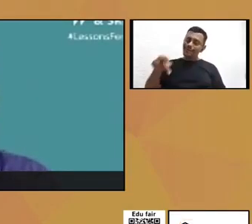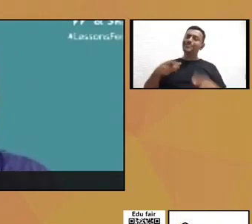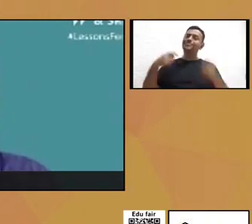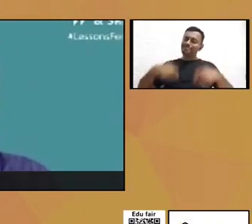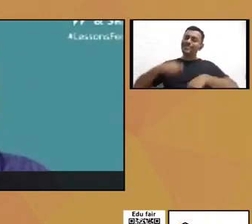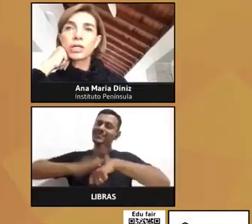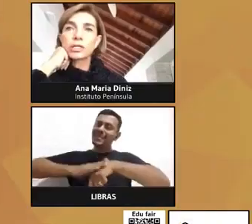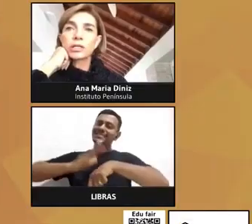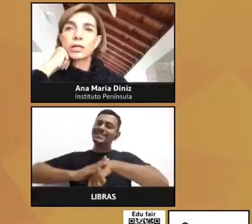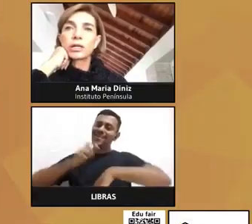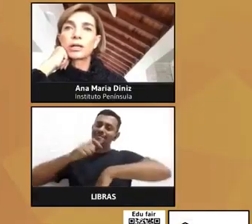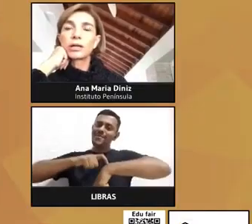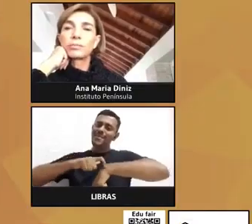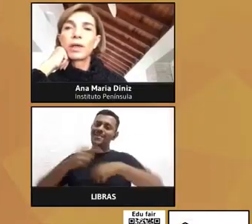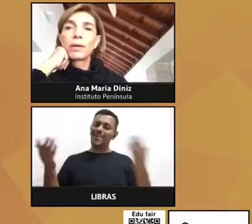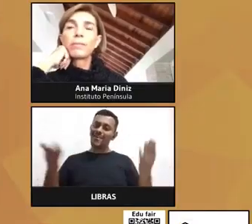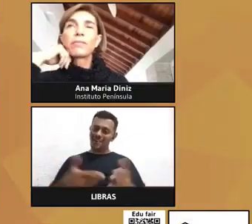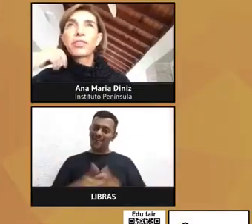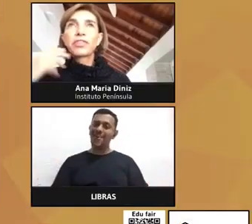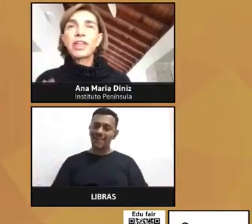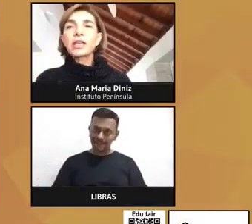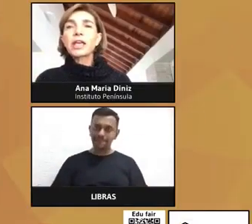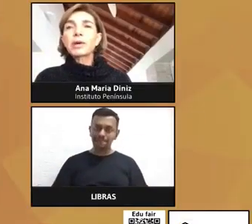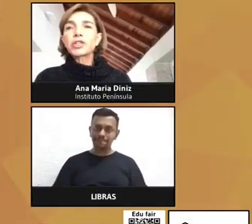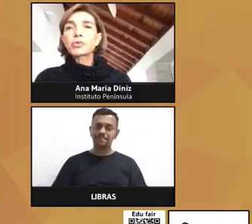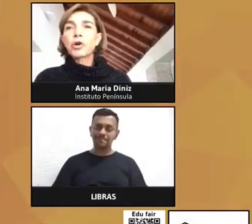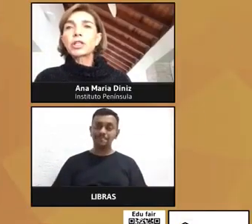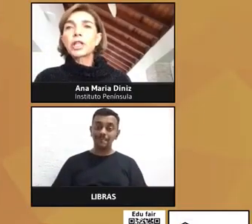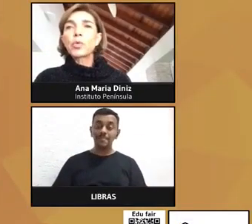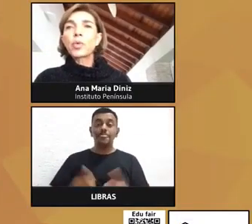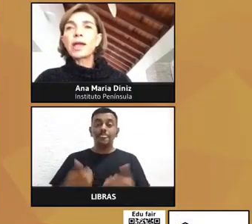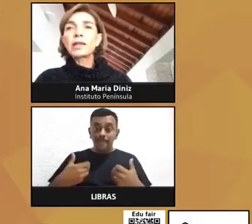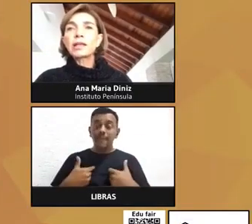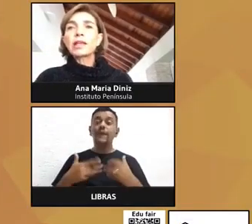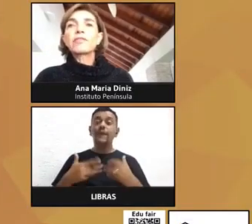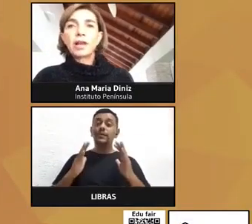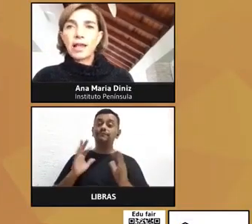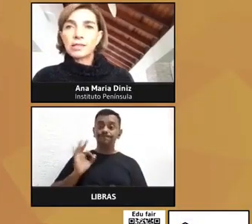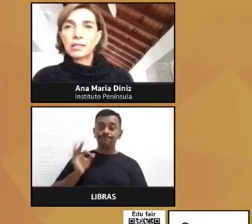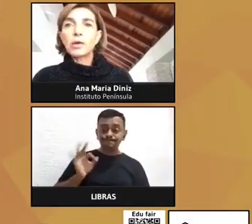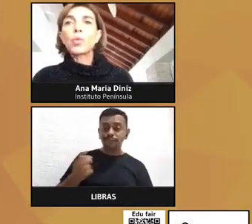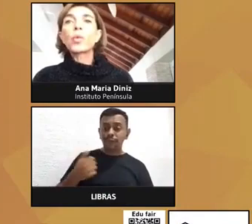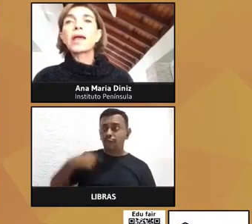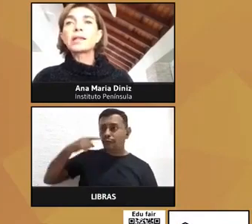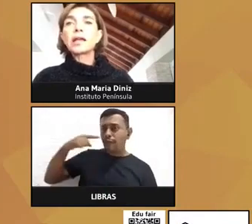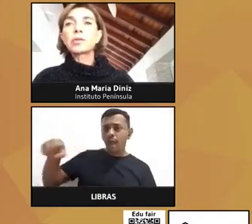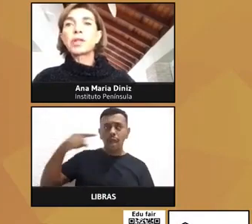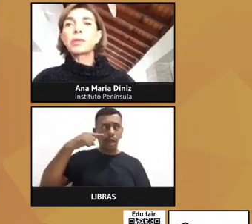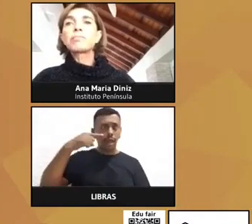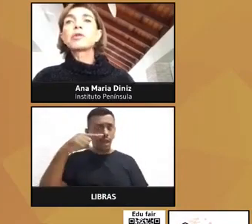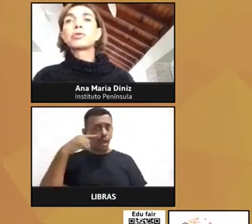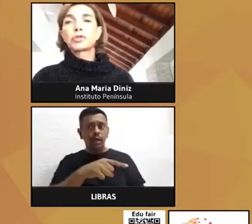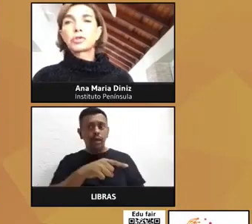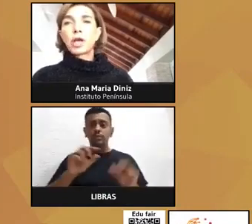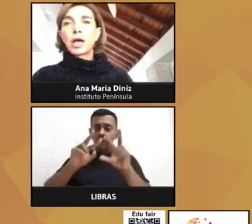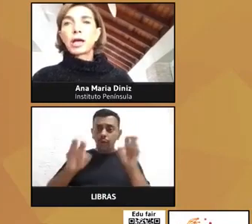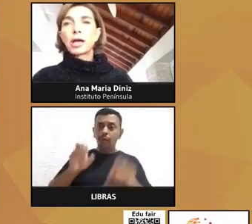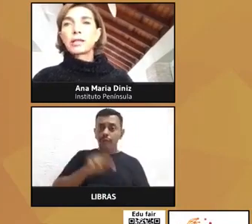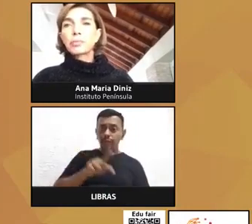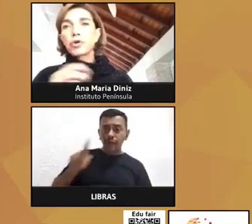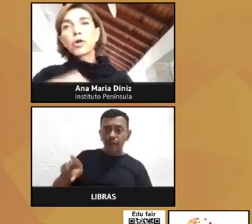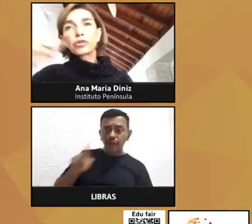momento. E eu vejo muitos professores pensando em como